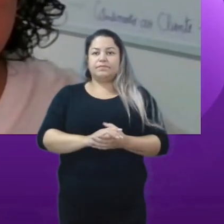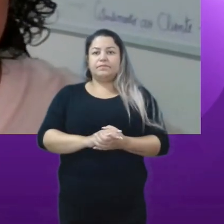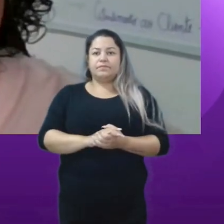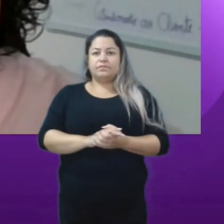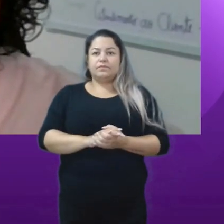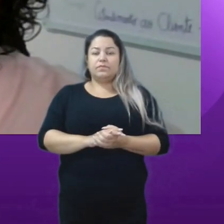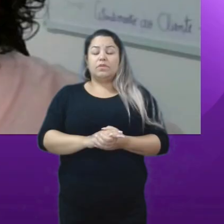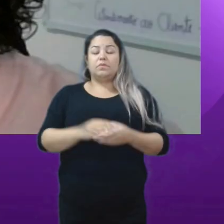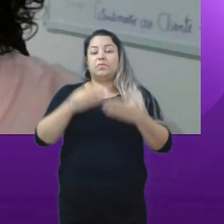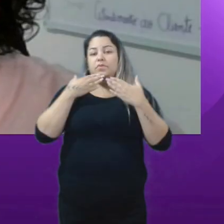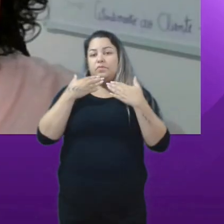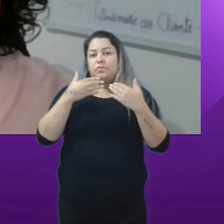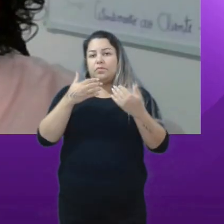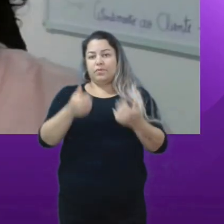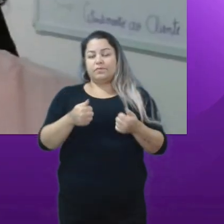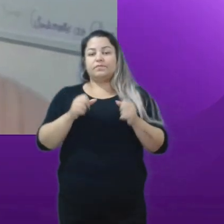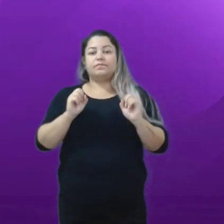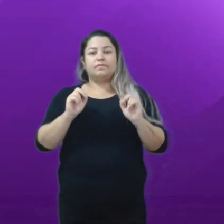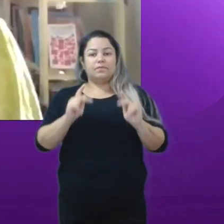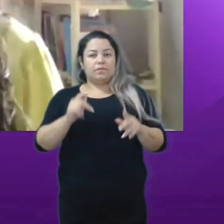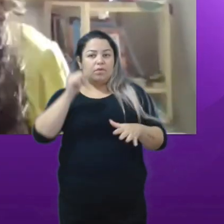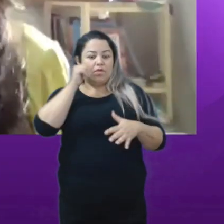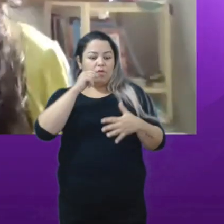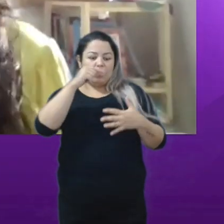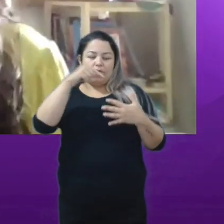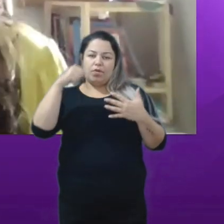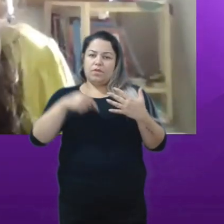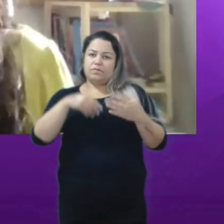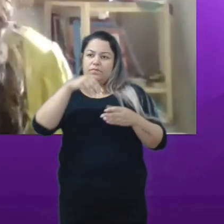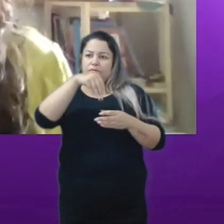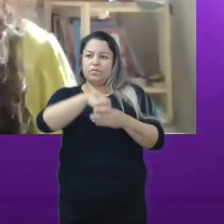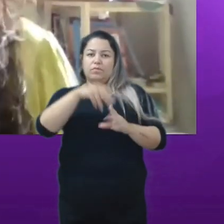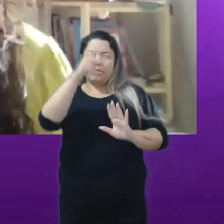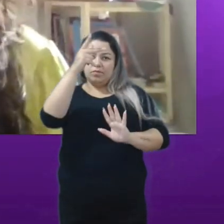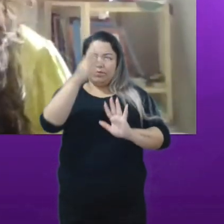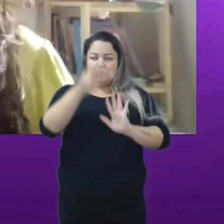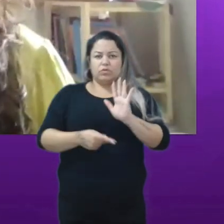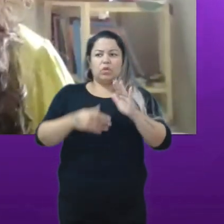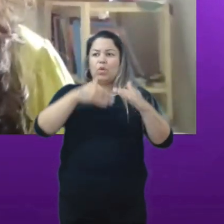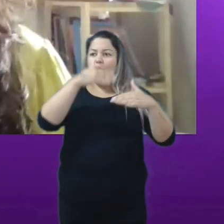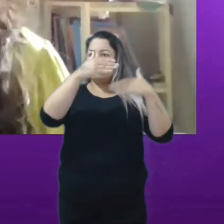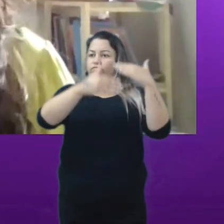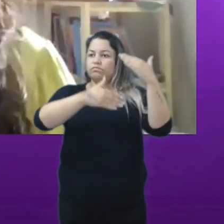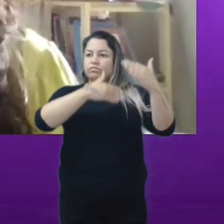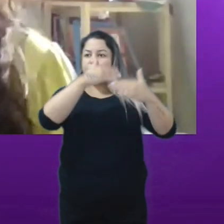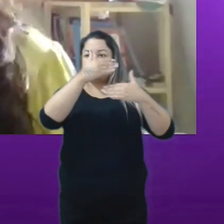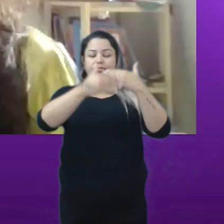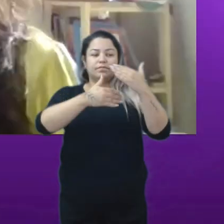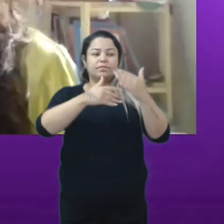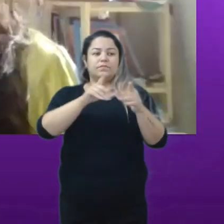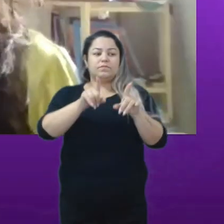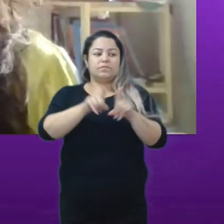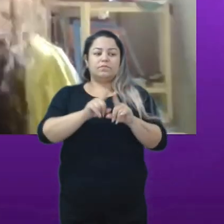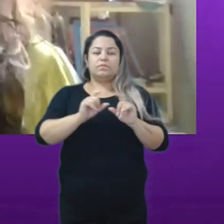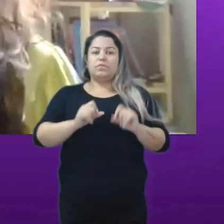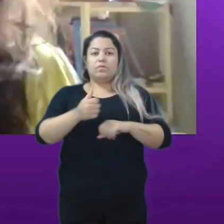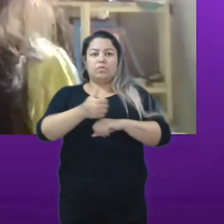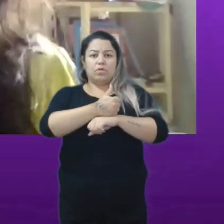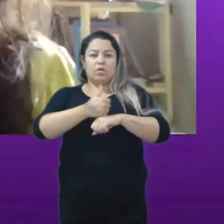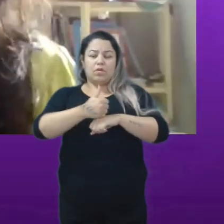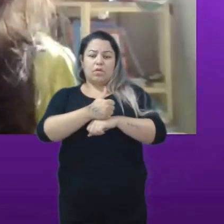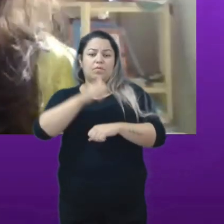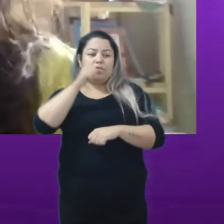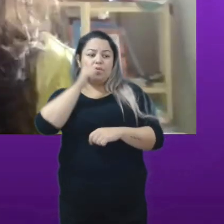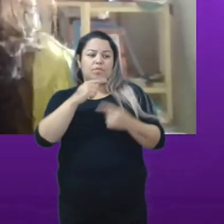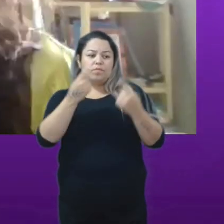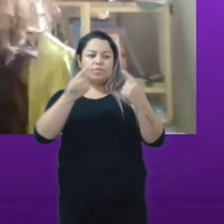Muito bom, né? Tendo Elas por Elas como um projeto que só cresce, né? E intensifica a participação das mulheres na política. E a gente sabe